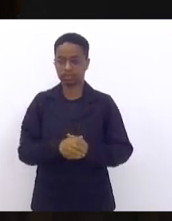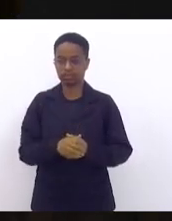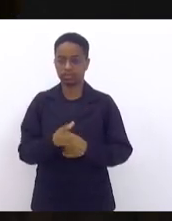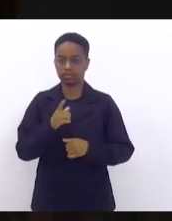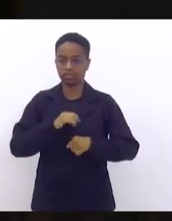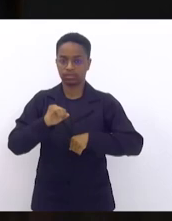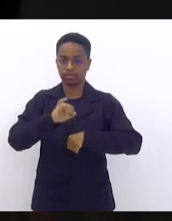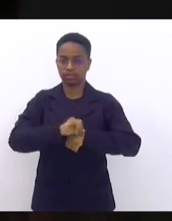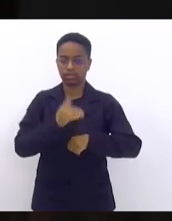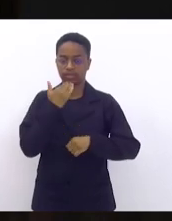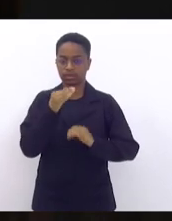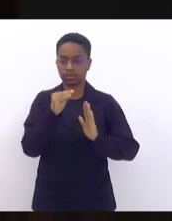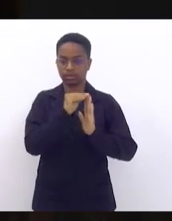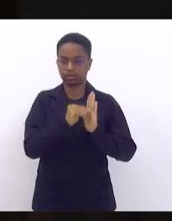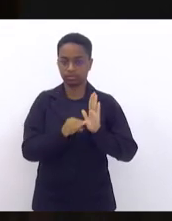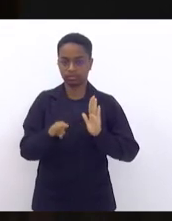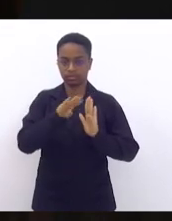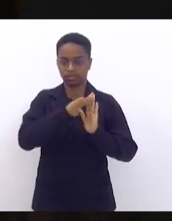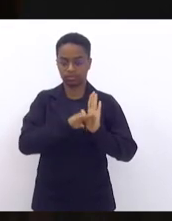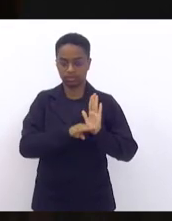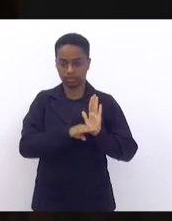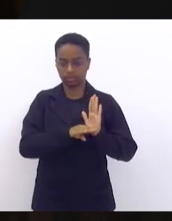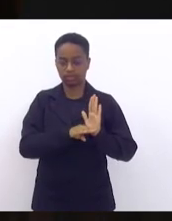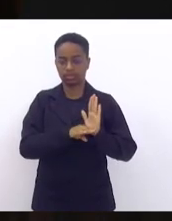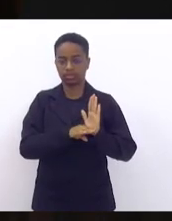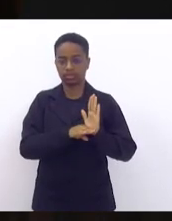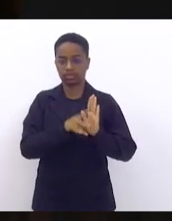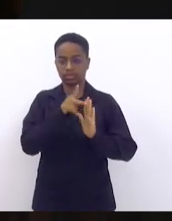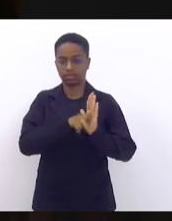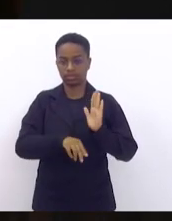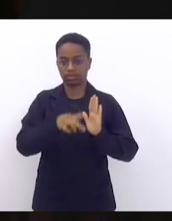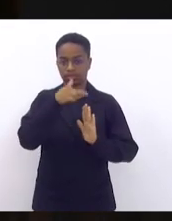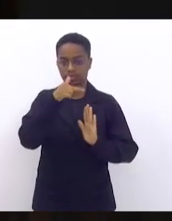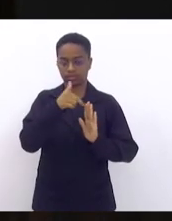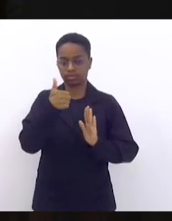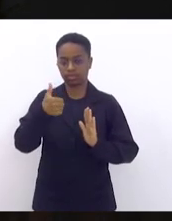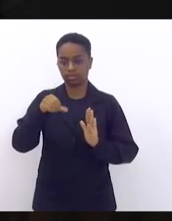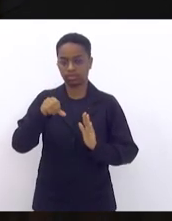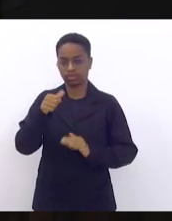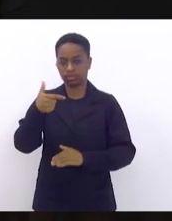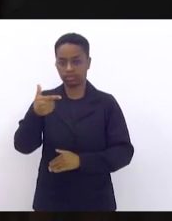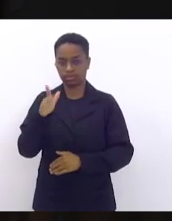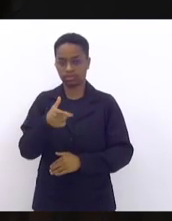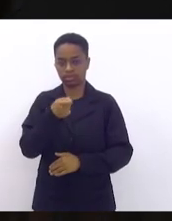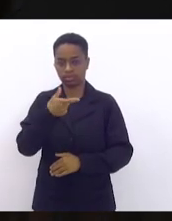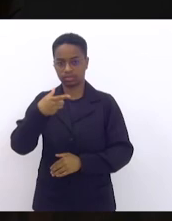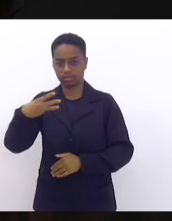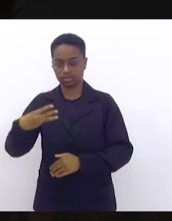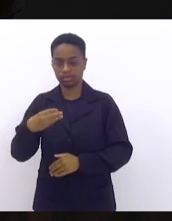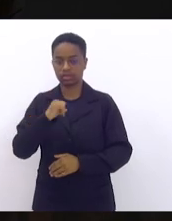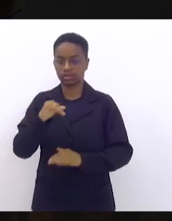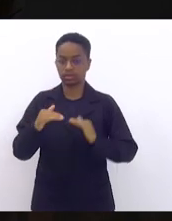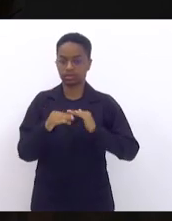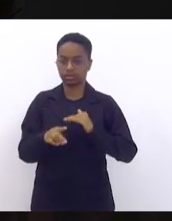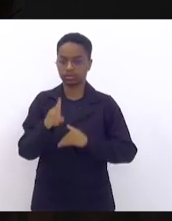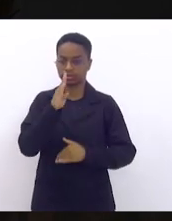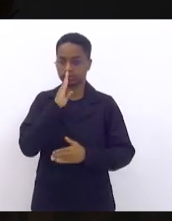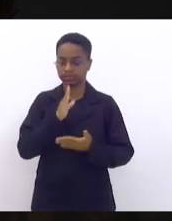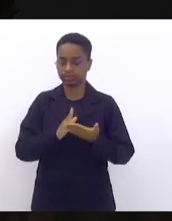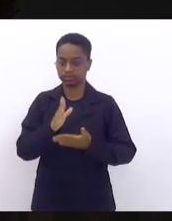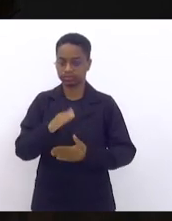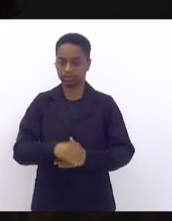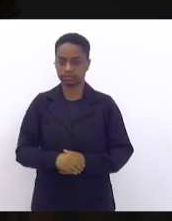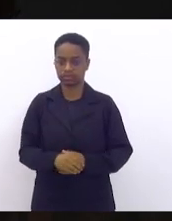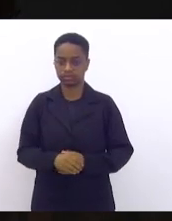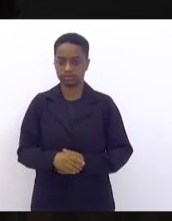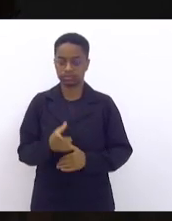mesa requerimento de inclusão na ordem do dia projeto de resolução 192 de 23, deputado Vitor Júnior. Senhores que aprovam, permaneçam como estão,